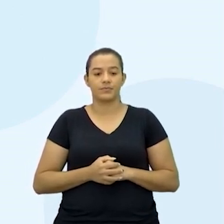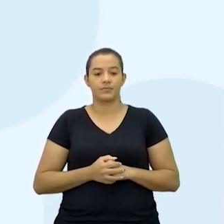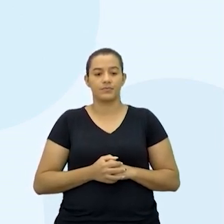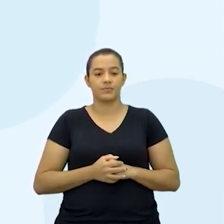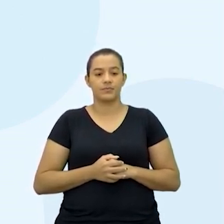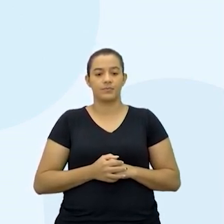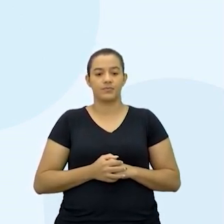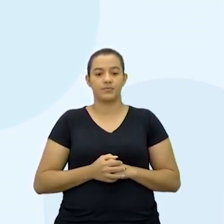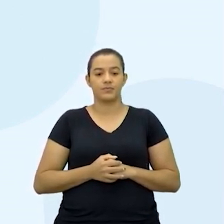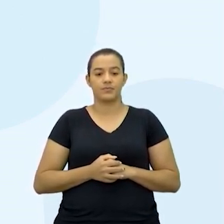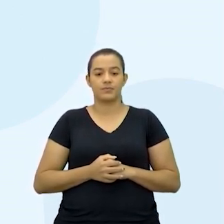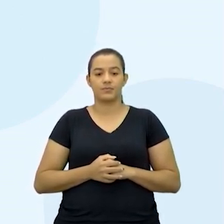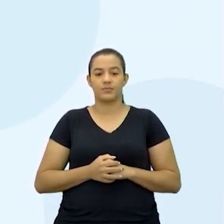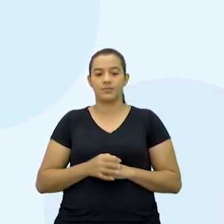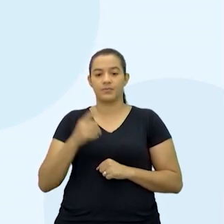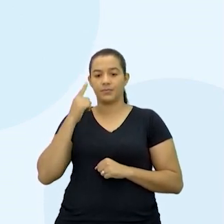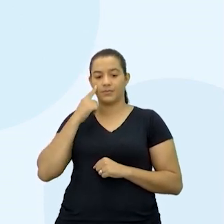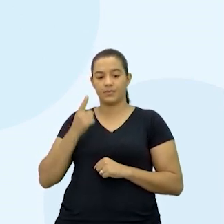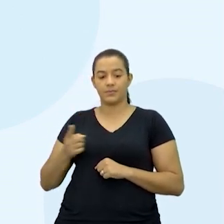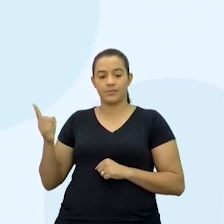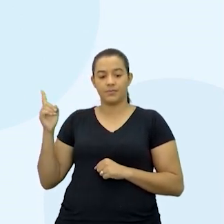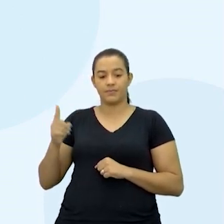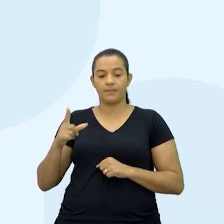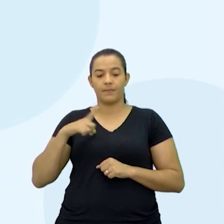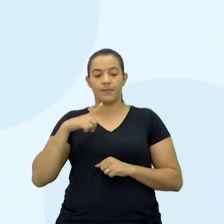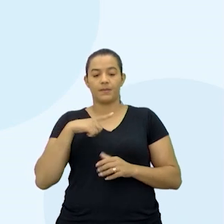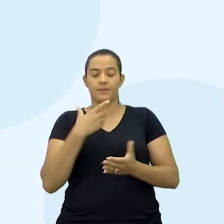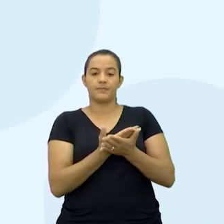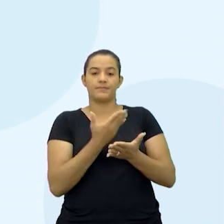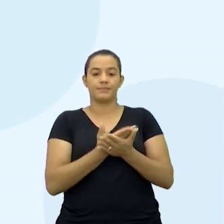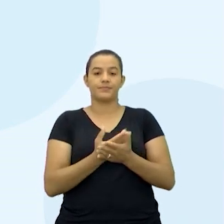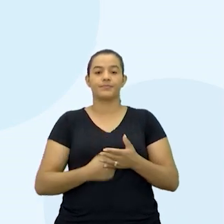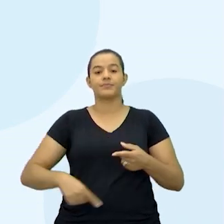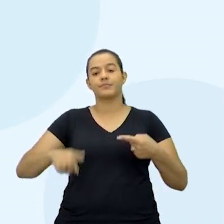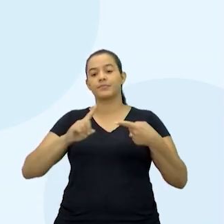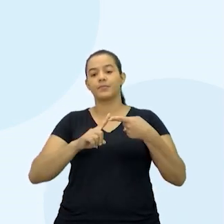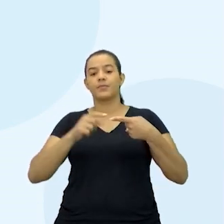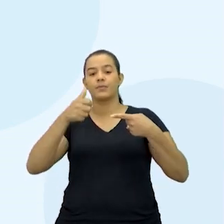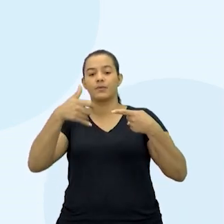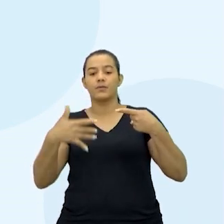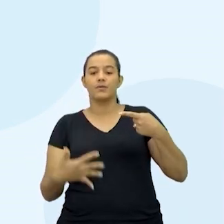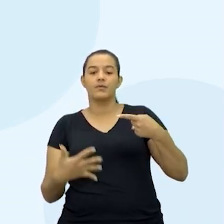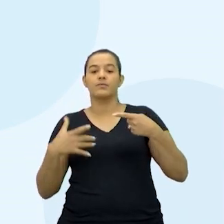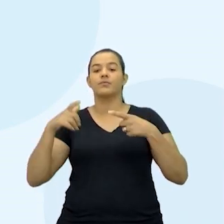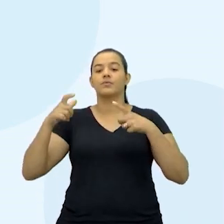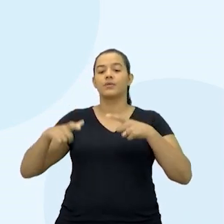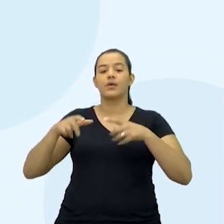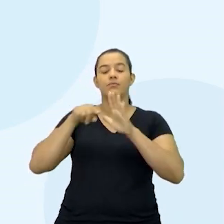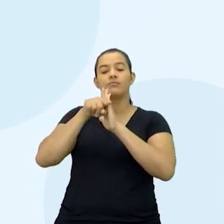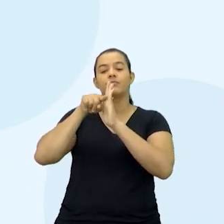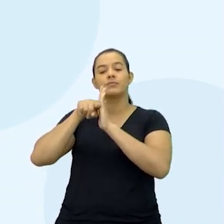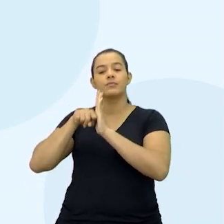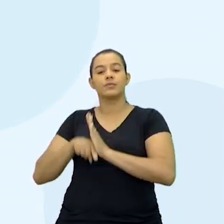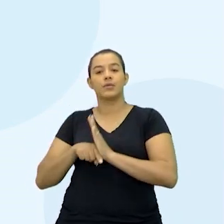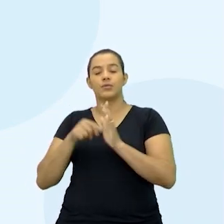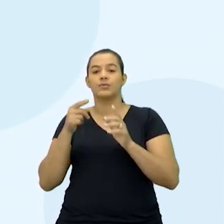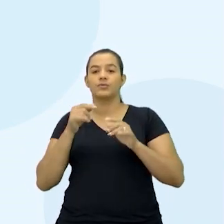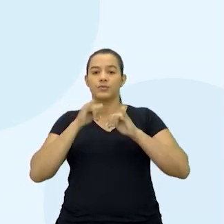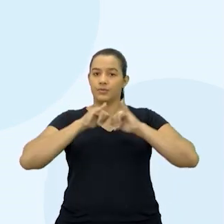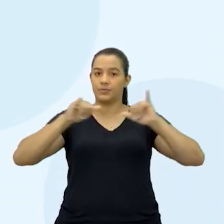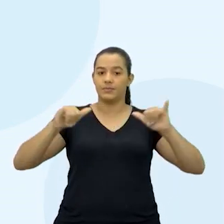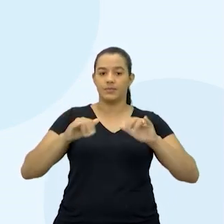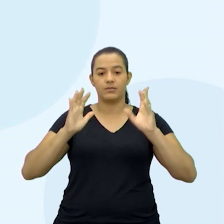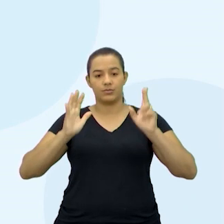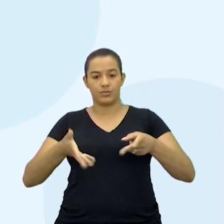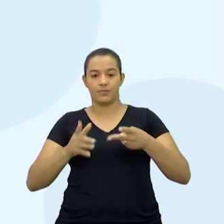bacaninha, vou ticar em vermelho porque eu sou desses. Olha só, na aula 1, aí explicamos o que é um observatório de imprensa. Então, feito. Na